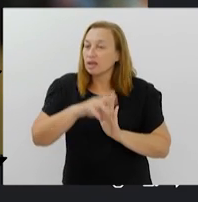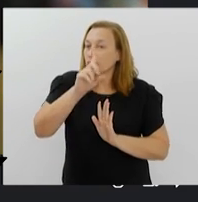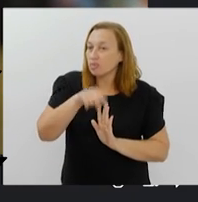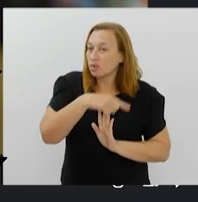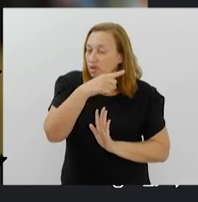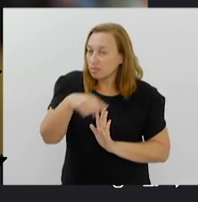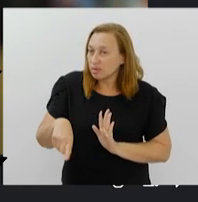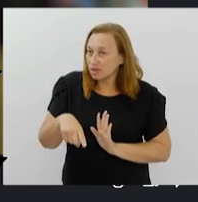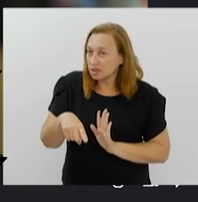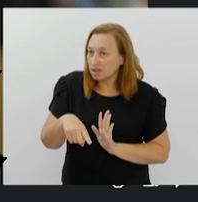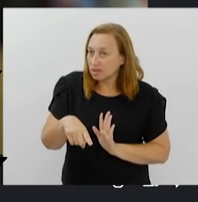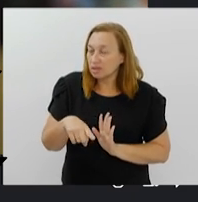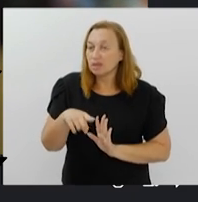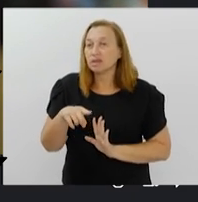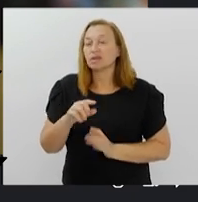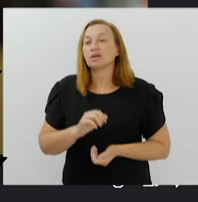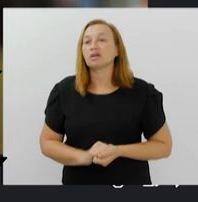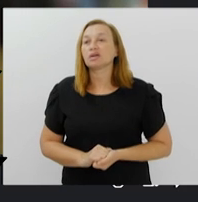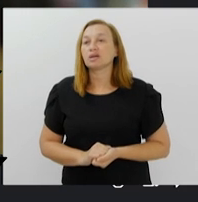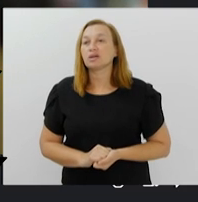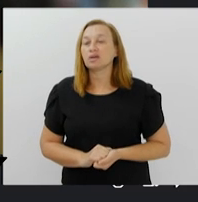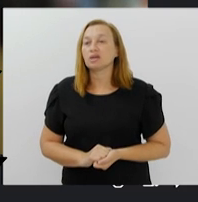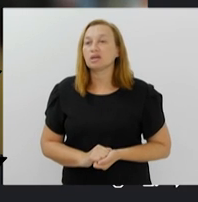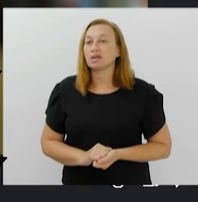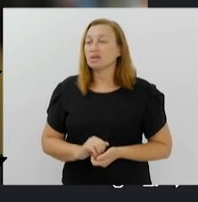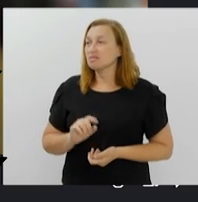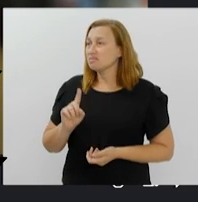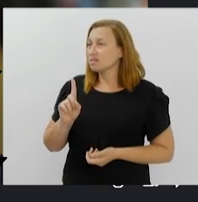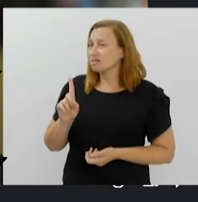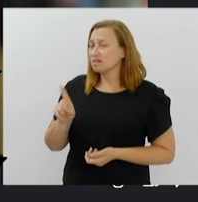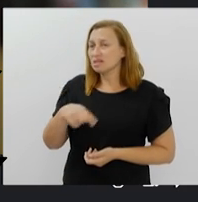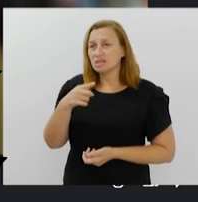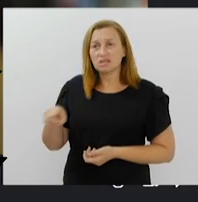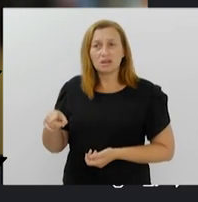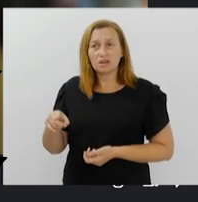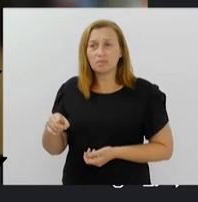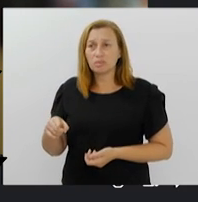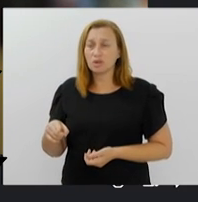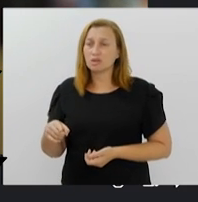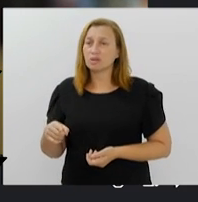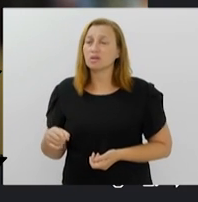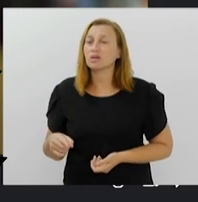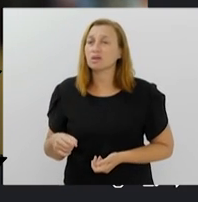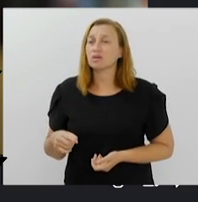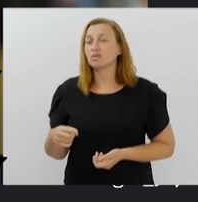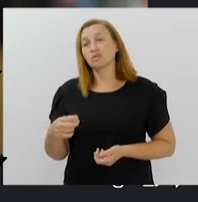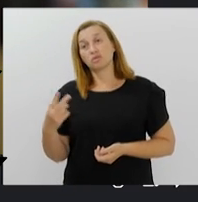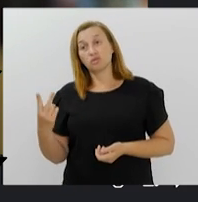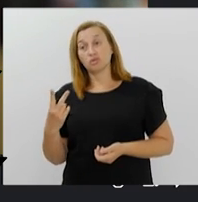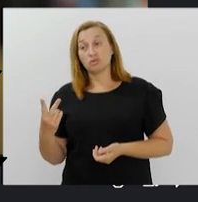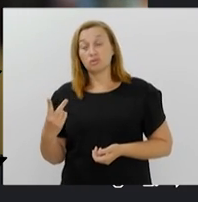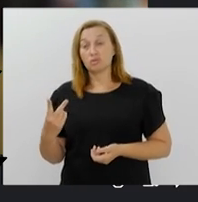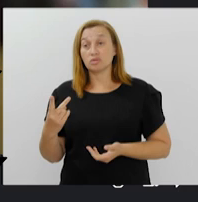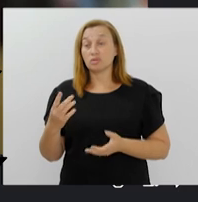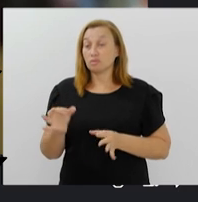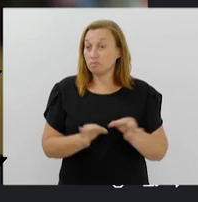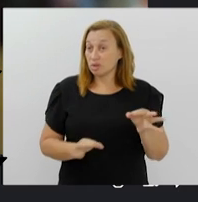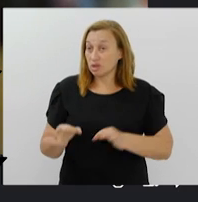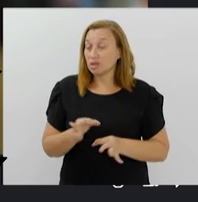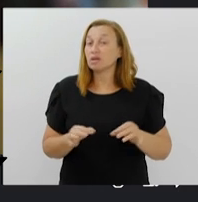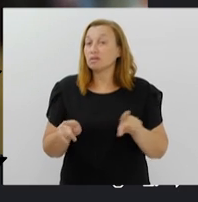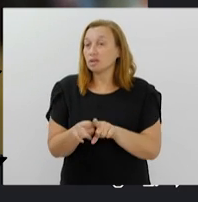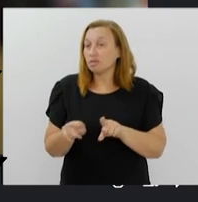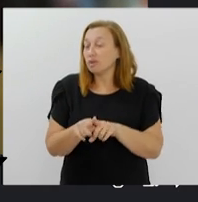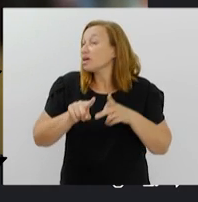definitivamente os cancelamentos unilaterais para todos os planos coletivos e a regulação de reajustes